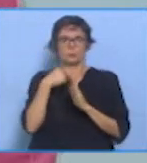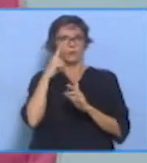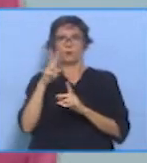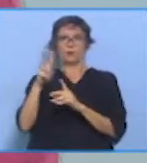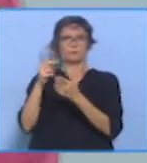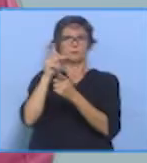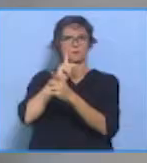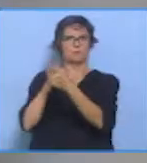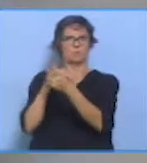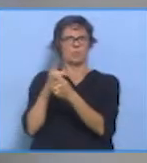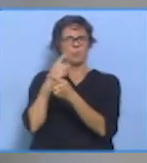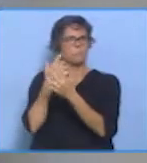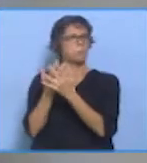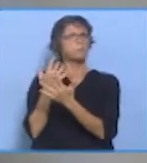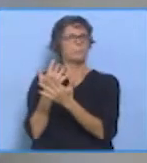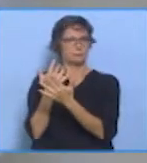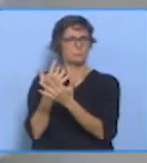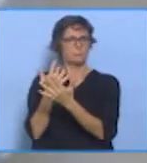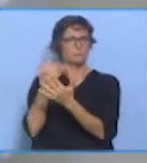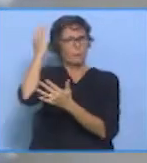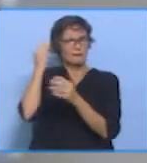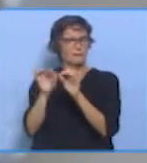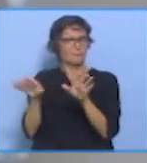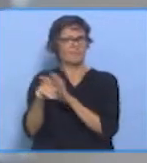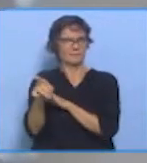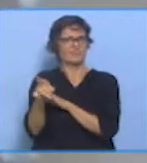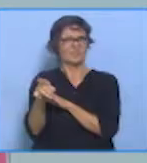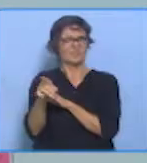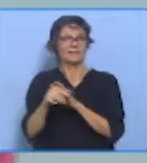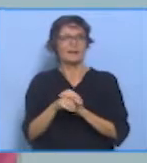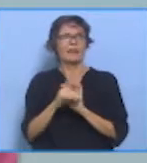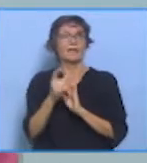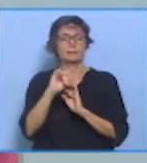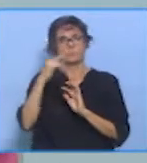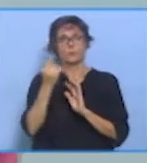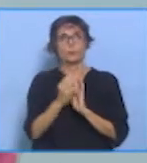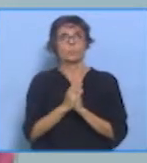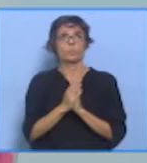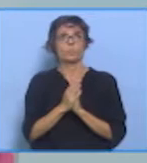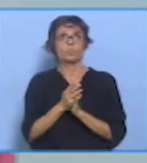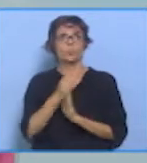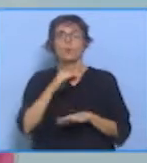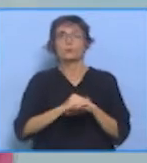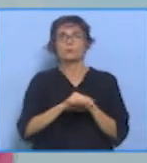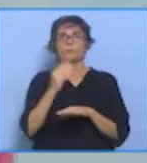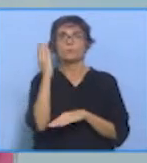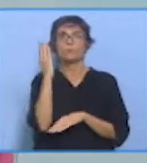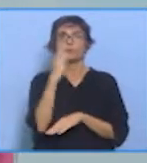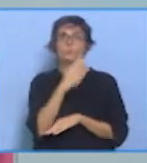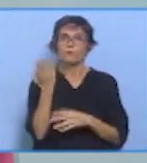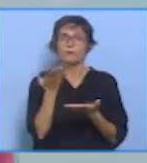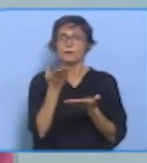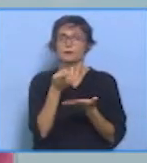assim como, por exemplo, pessoas das Testemunhas de Jeová, que eram católicas e passaram para as Testemunhas de Jeová, eu, em miúdo, conheci uma senhora que chegou a ser empregada da minha avó,